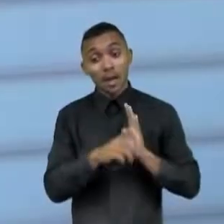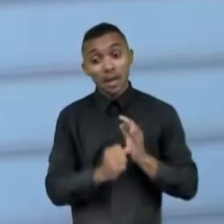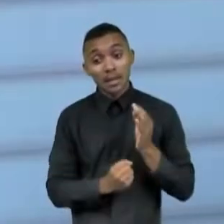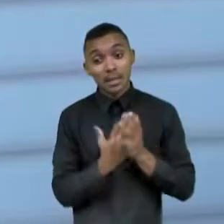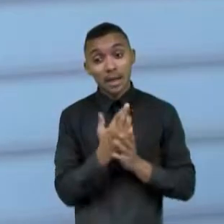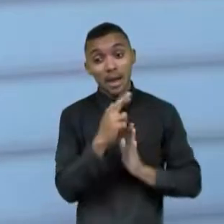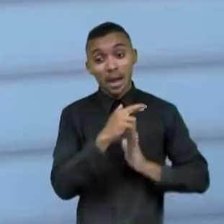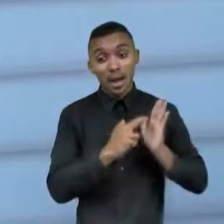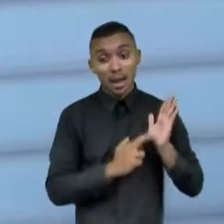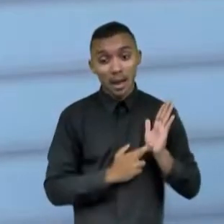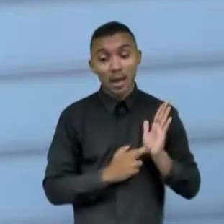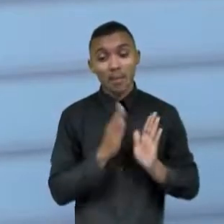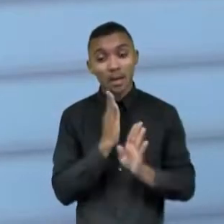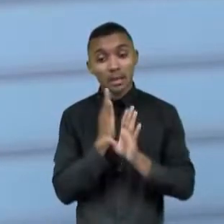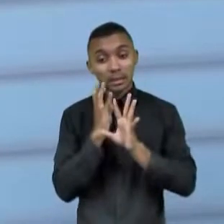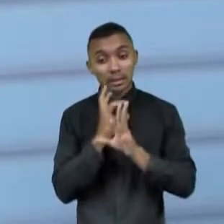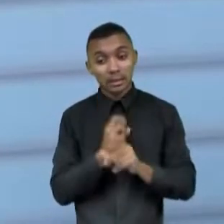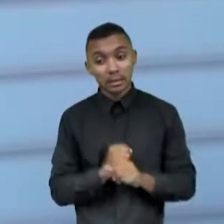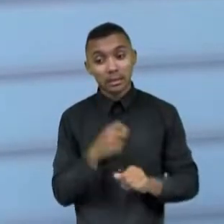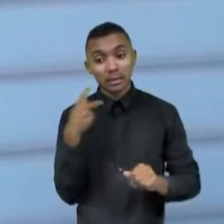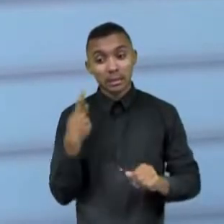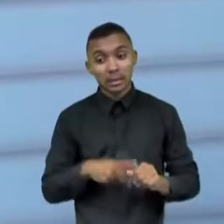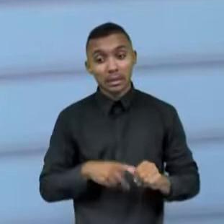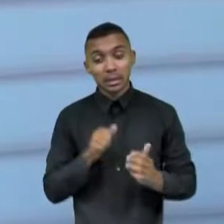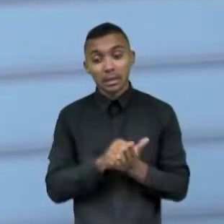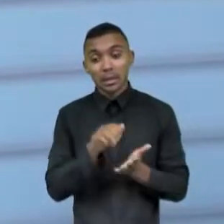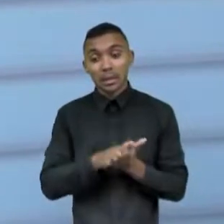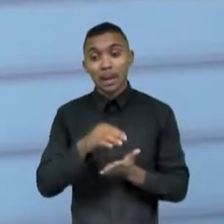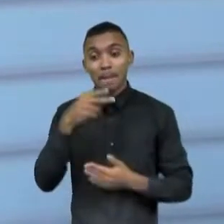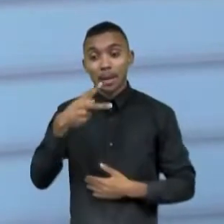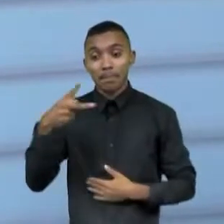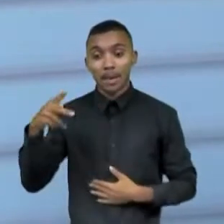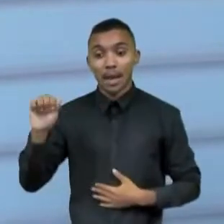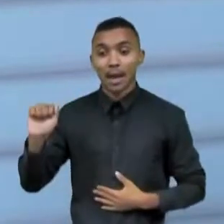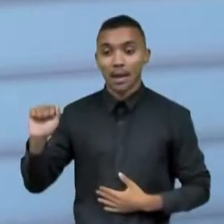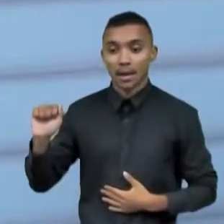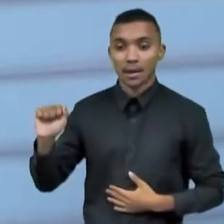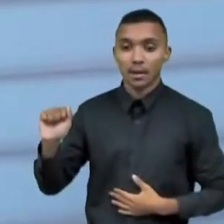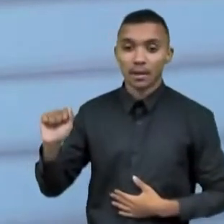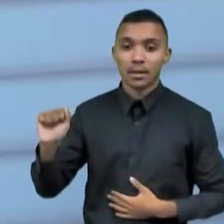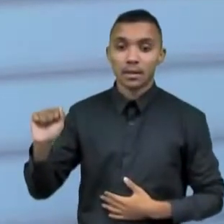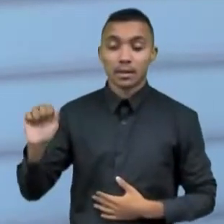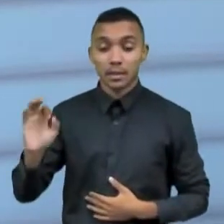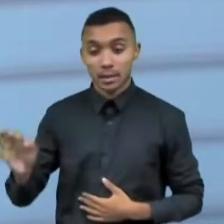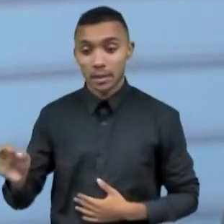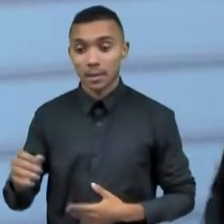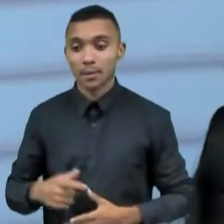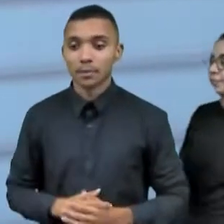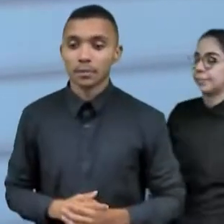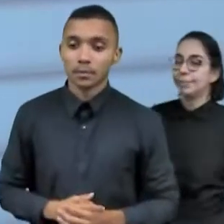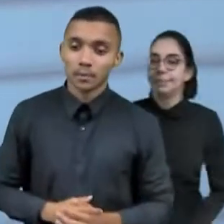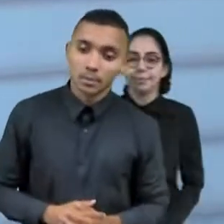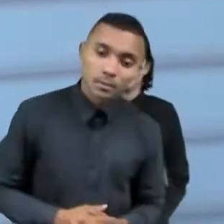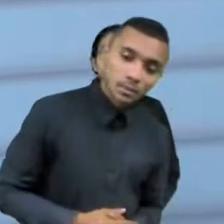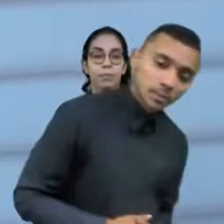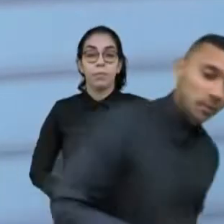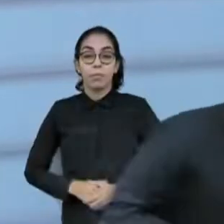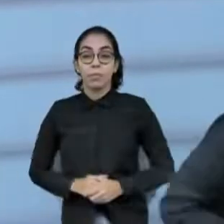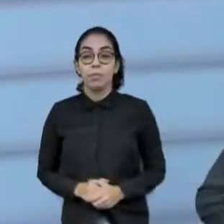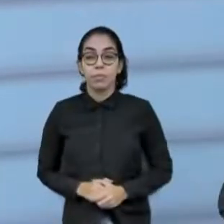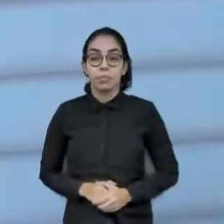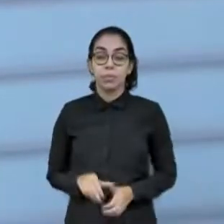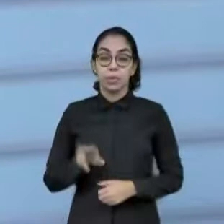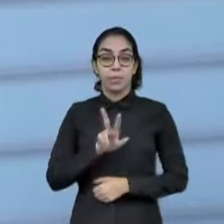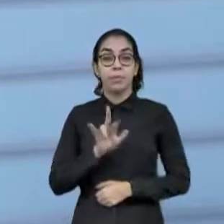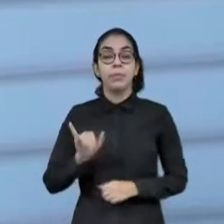de prestação de contas, né, do PPA, sim, que é uma obrigação trimestral que a gente presta contas, né, a Assembleia